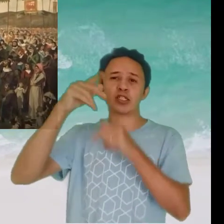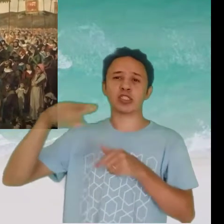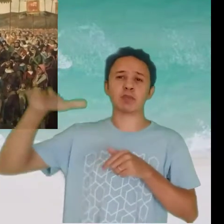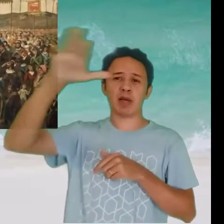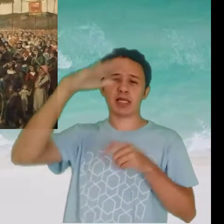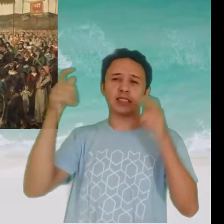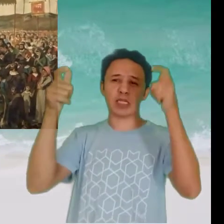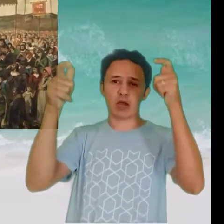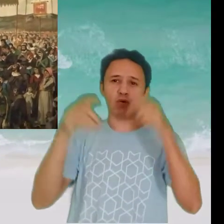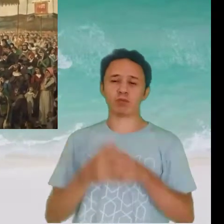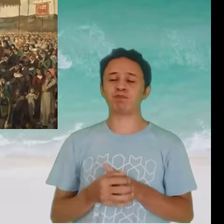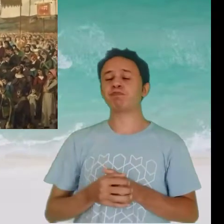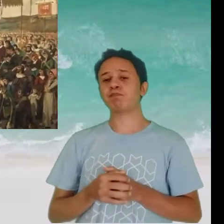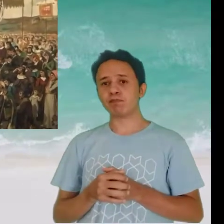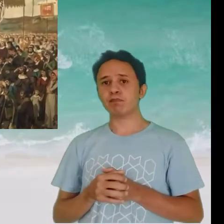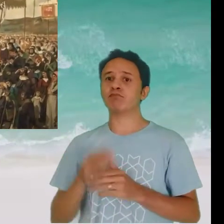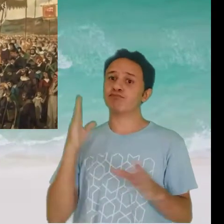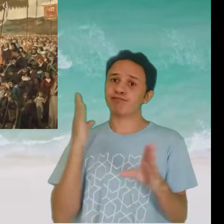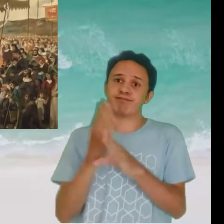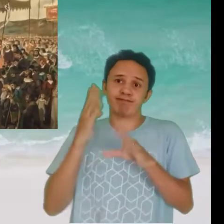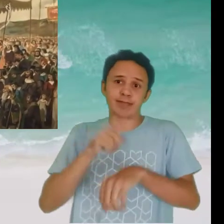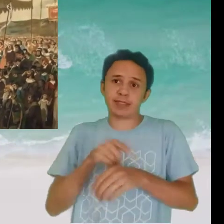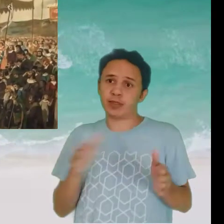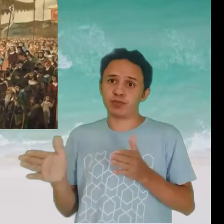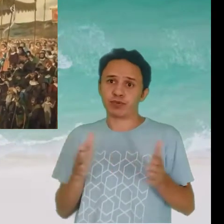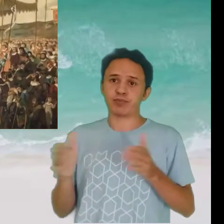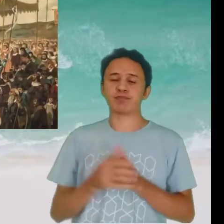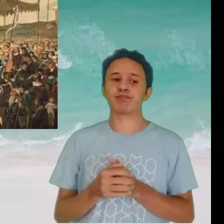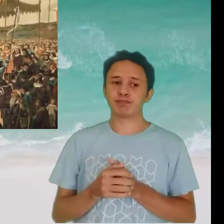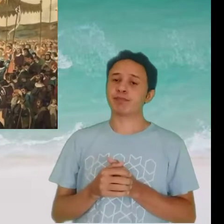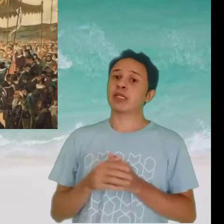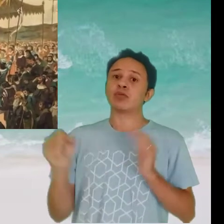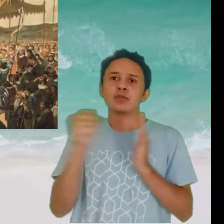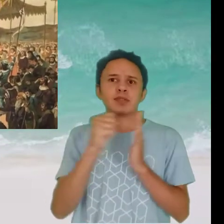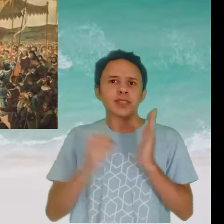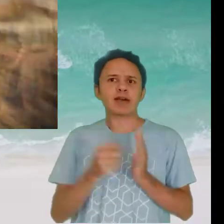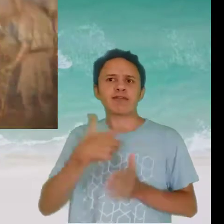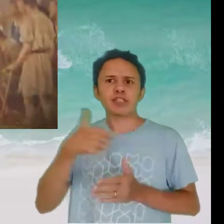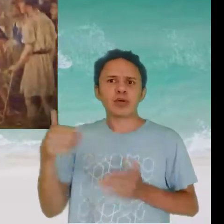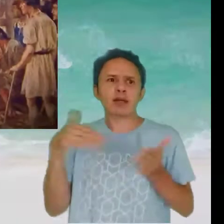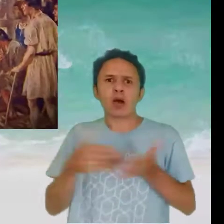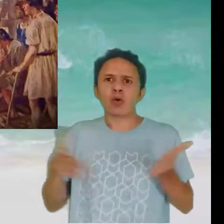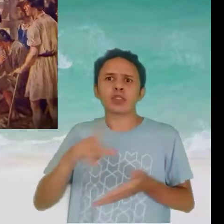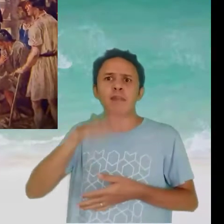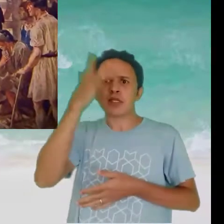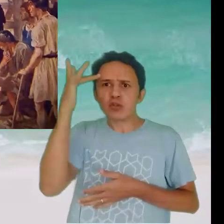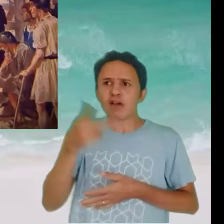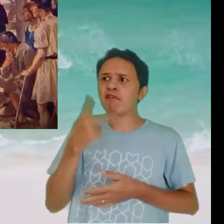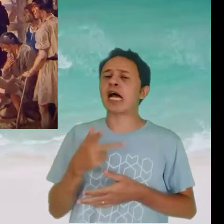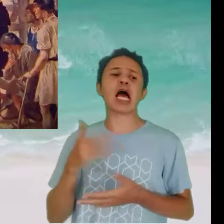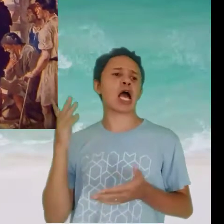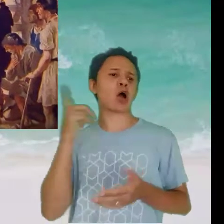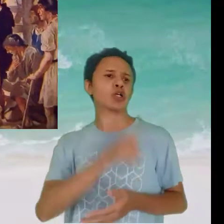Essa foi a grande era dos descobrimentos. E sem essas aspas do politicamente correto que em pleno século XXI insiste na ninharia